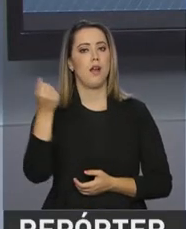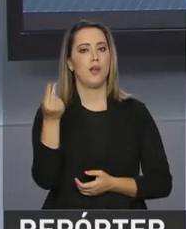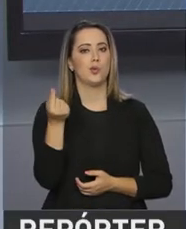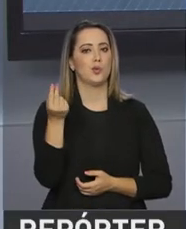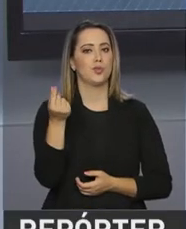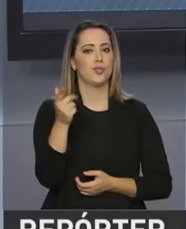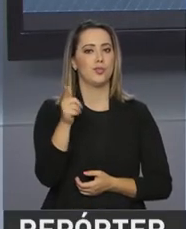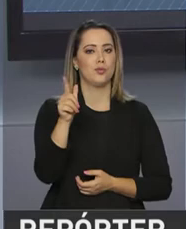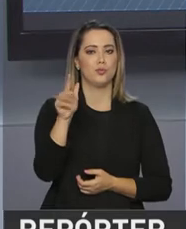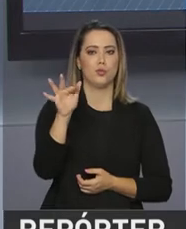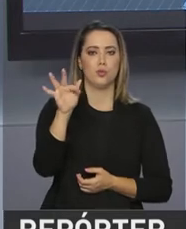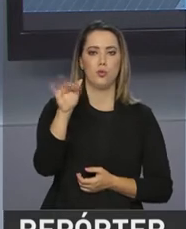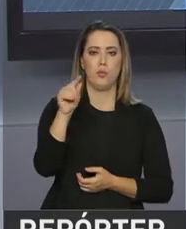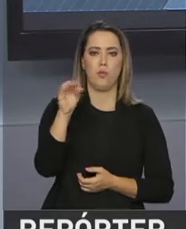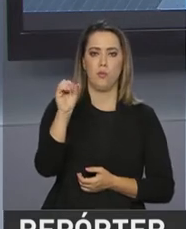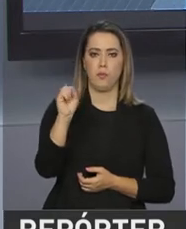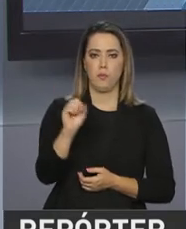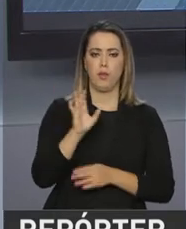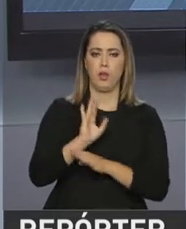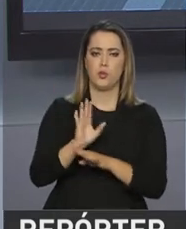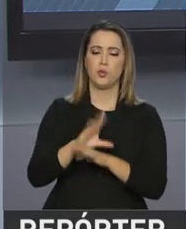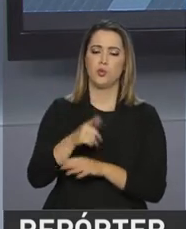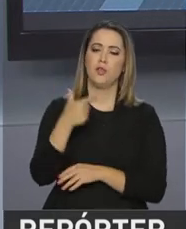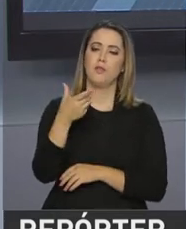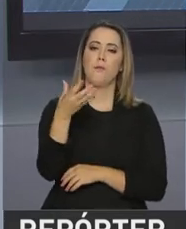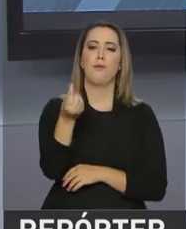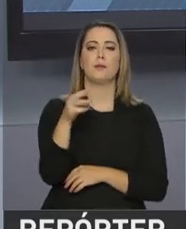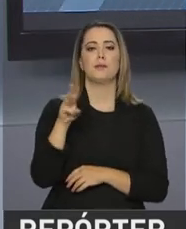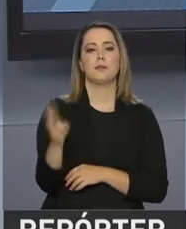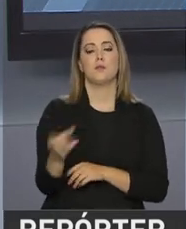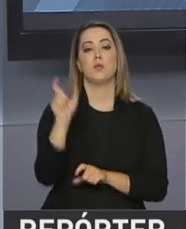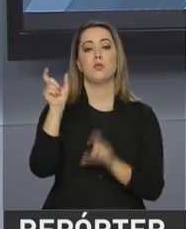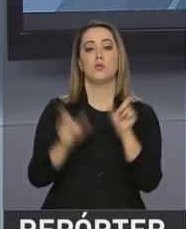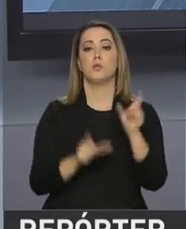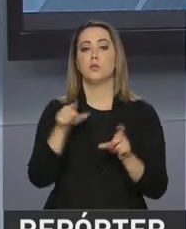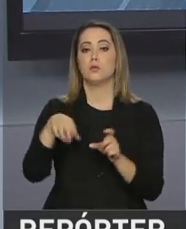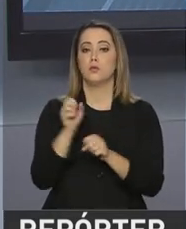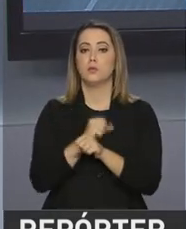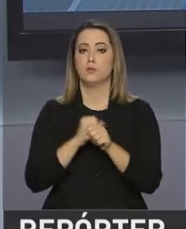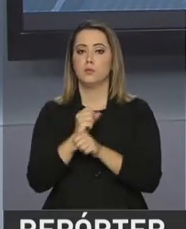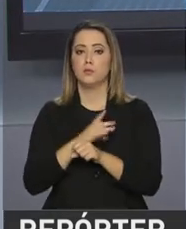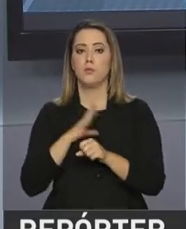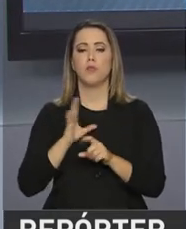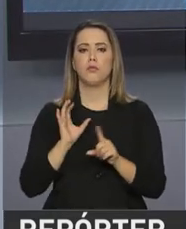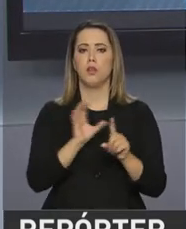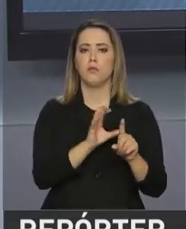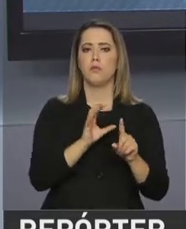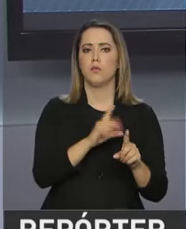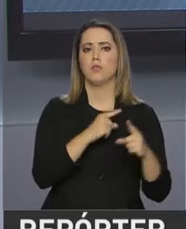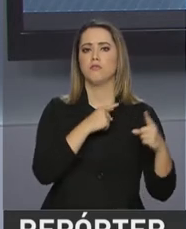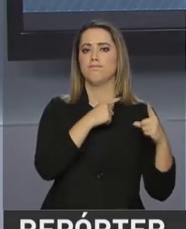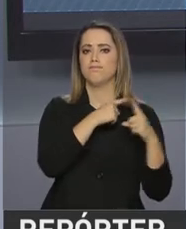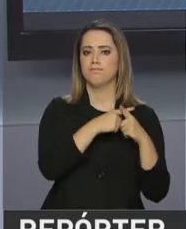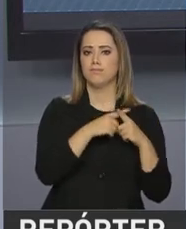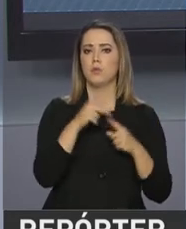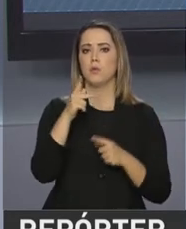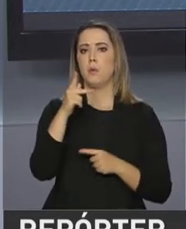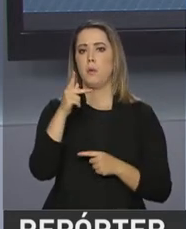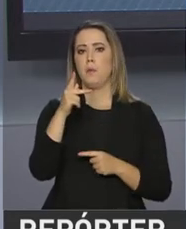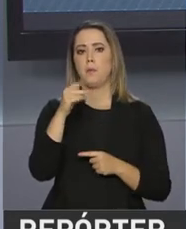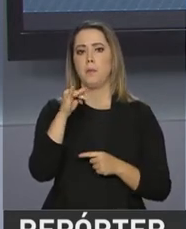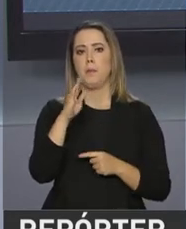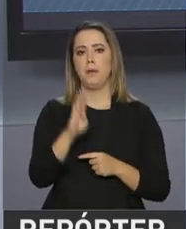inativas do fgts que beneficiarão 26 milhões de pessoas este ano vão ter um impacto no resultado do produto interno